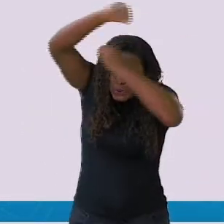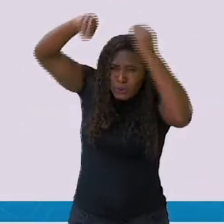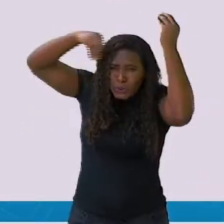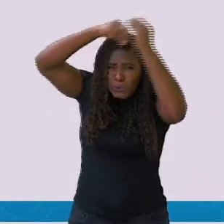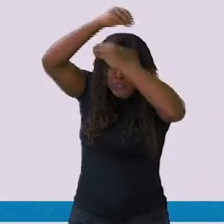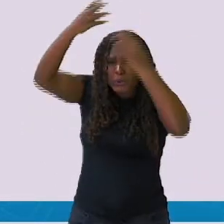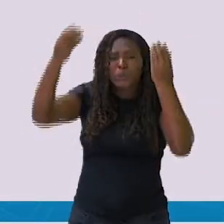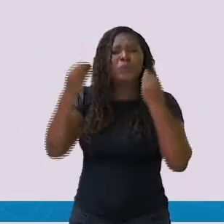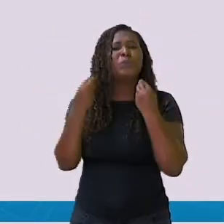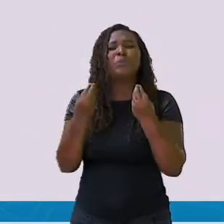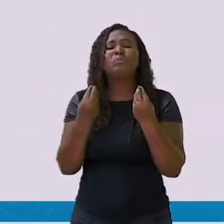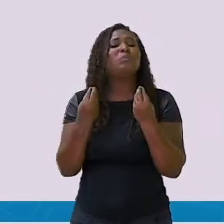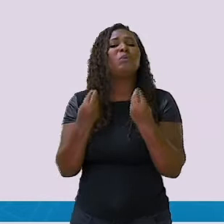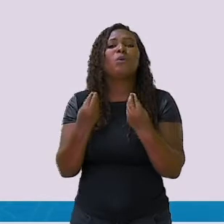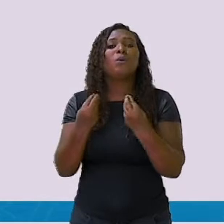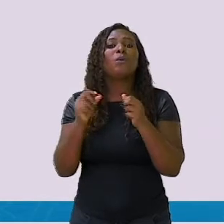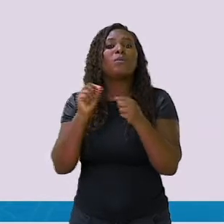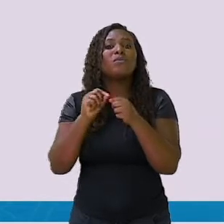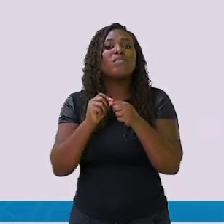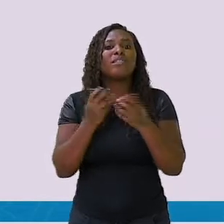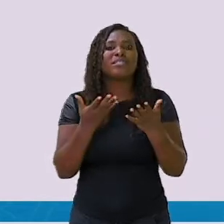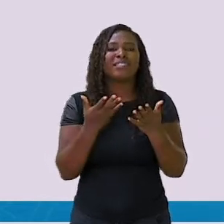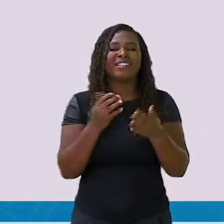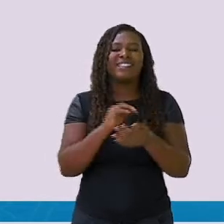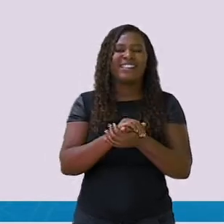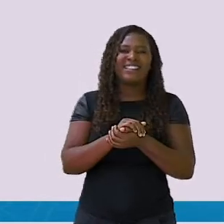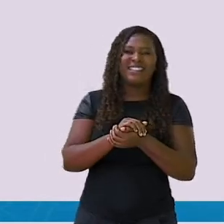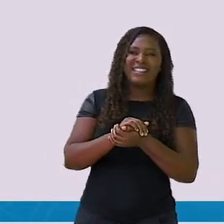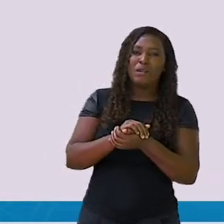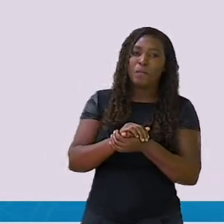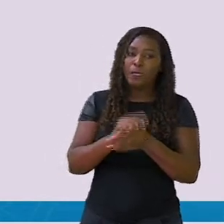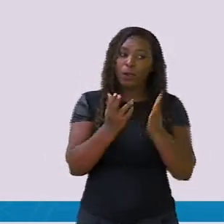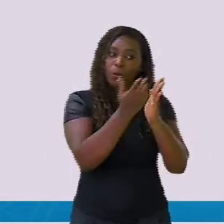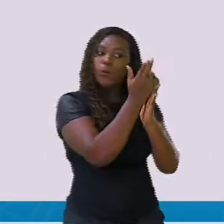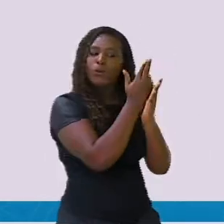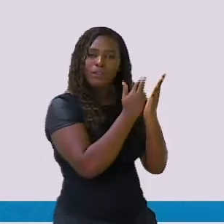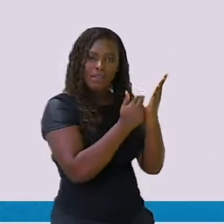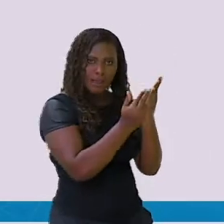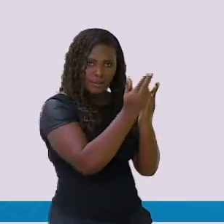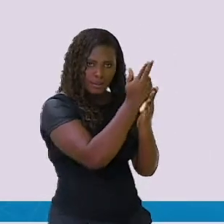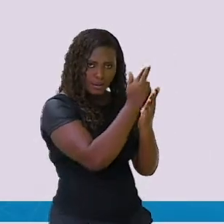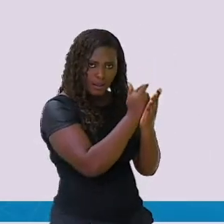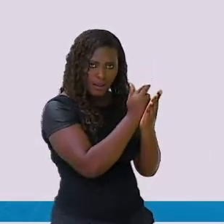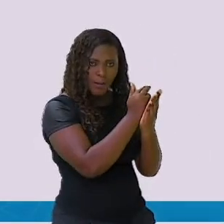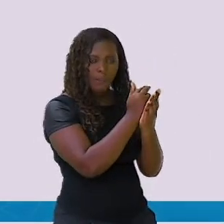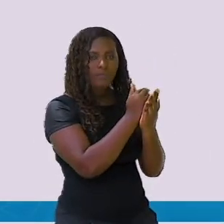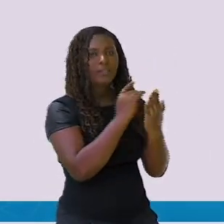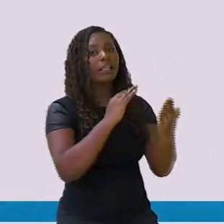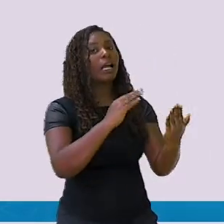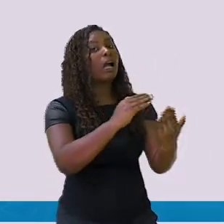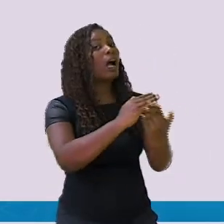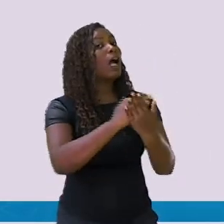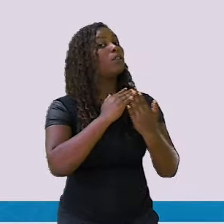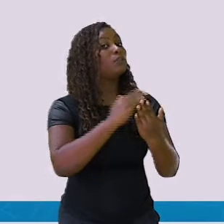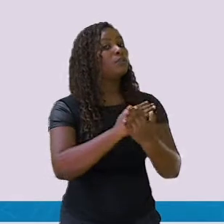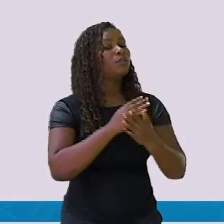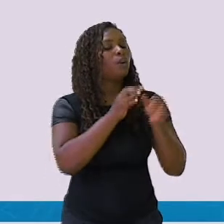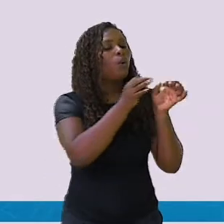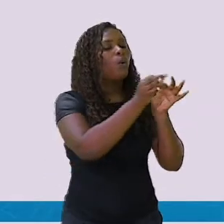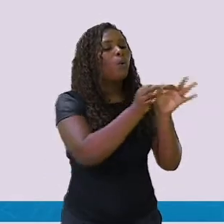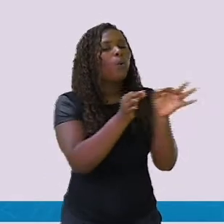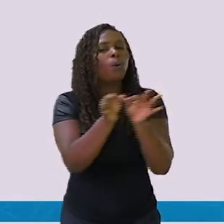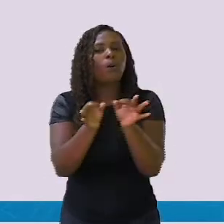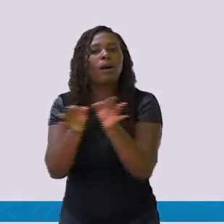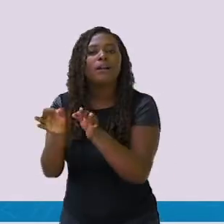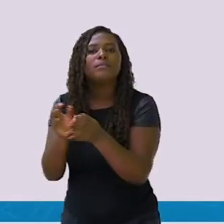mapa mental? Esse mapa mental ajuda na organização da sua vida,